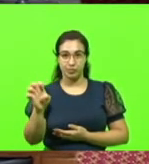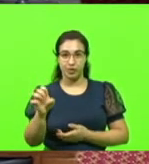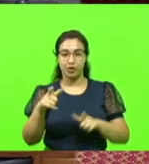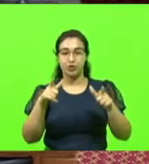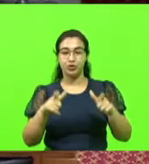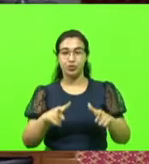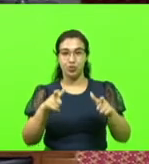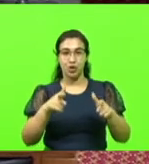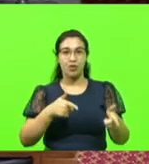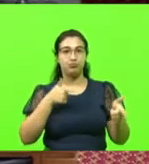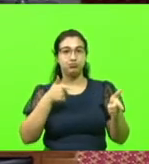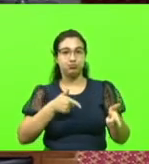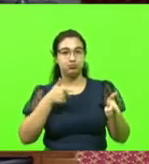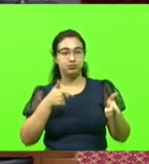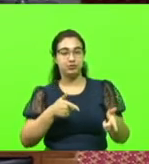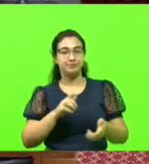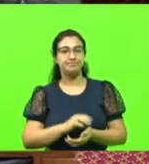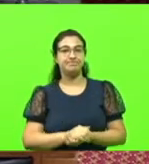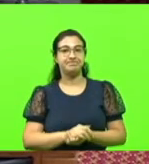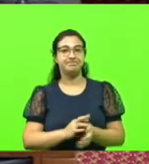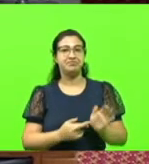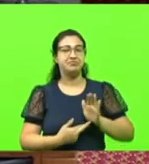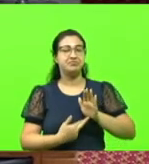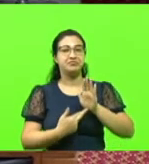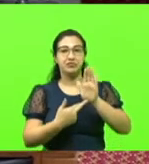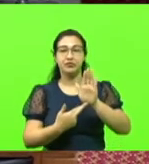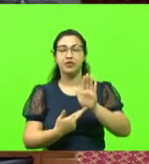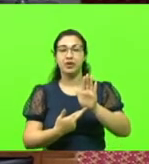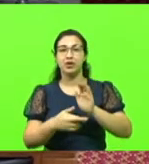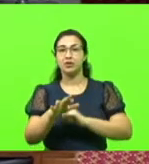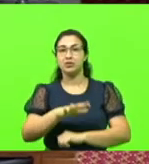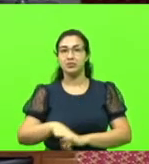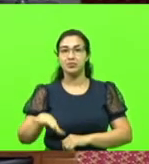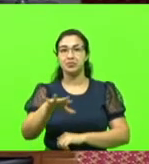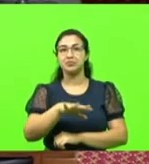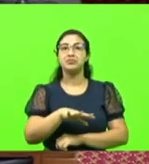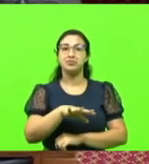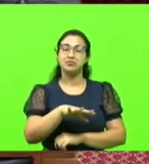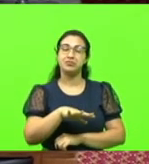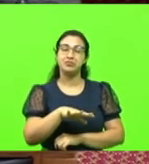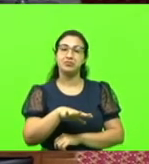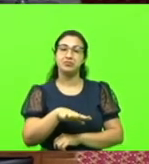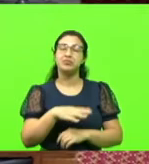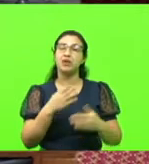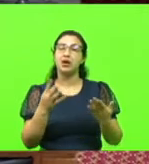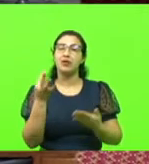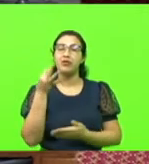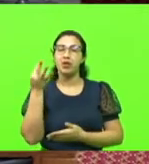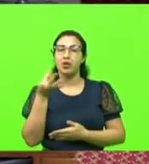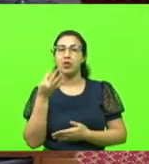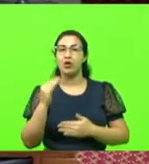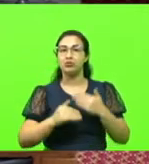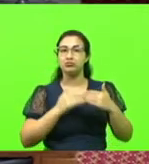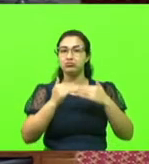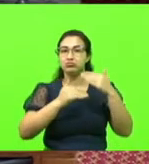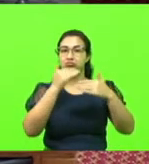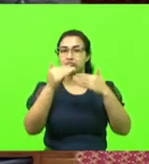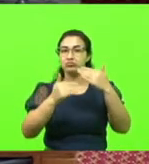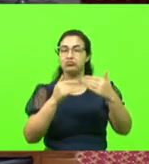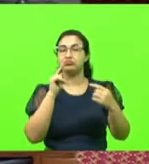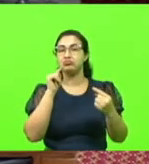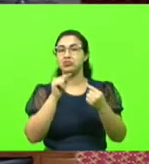Caçador. Referência em ensino superior na região do Contestado, a universidade tem um papel de relevo no desenvolvimento da